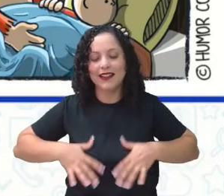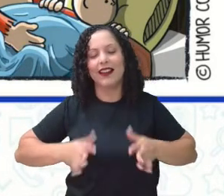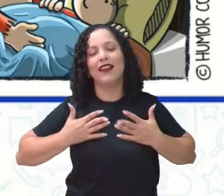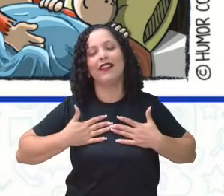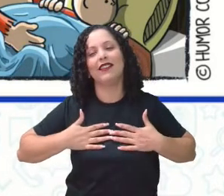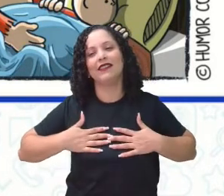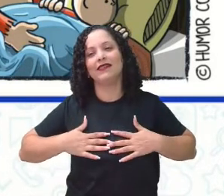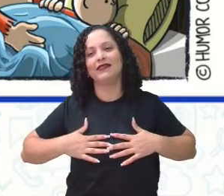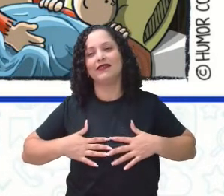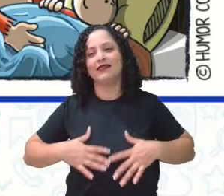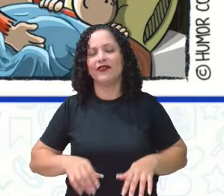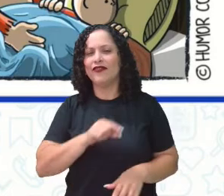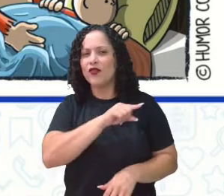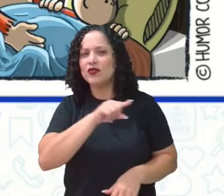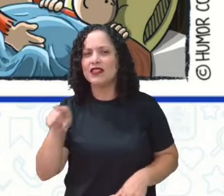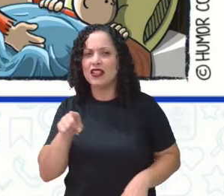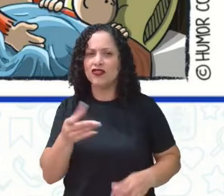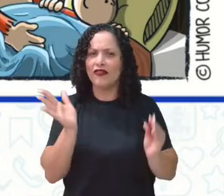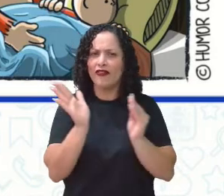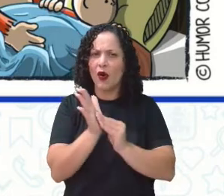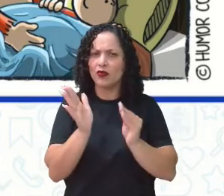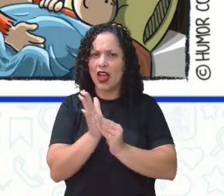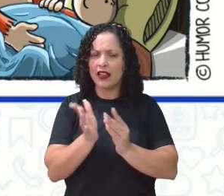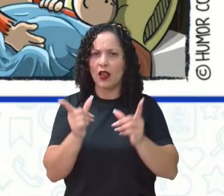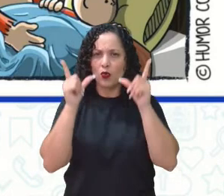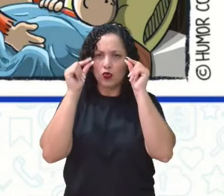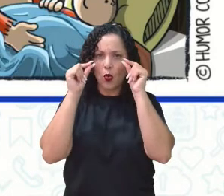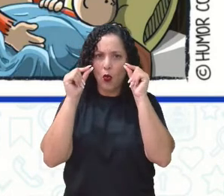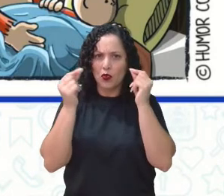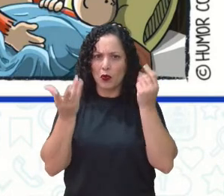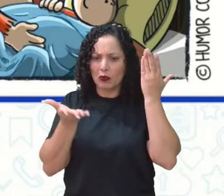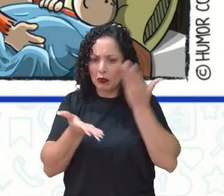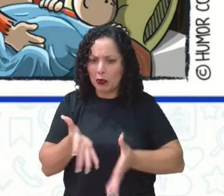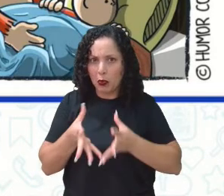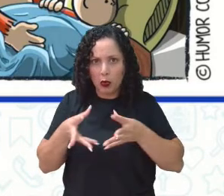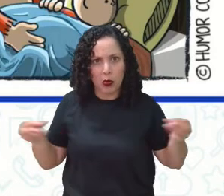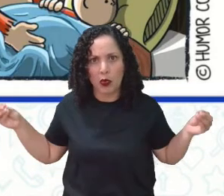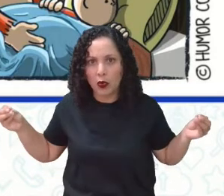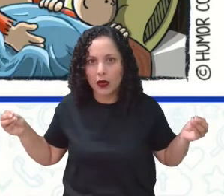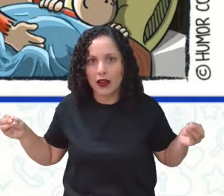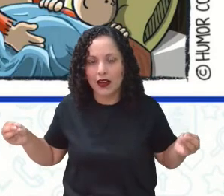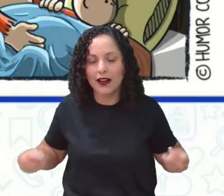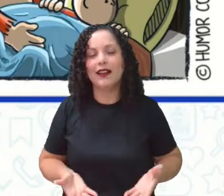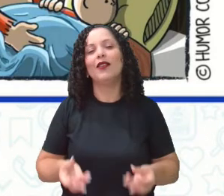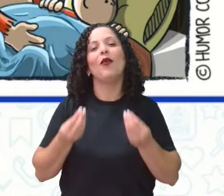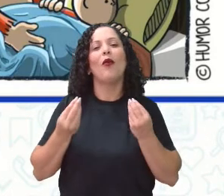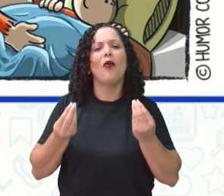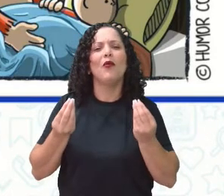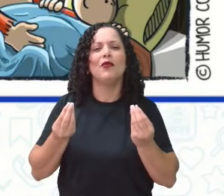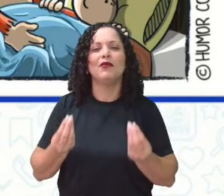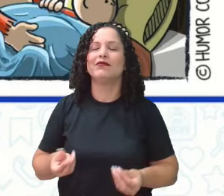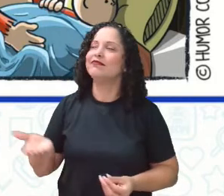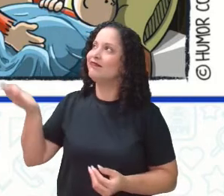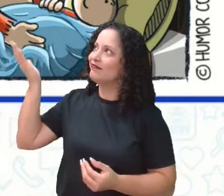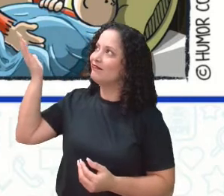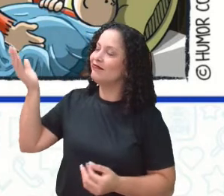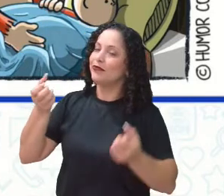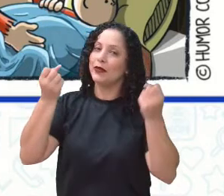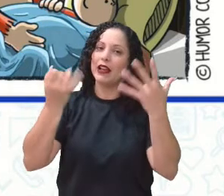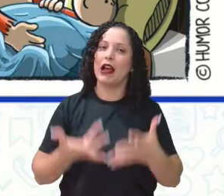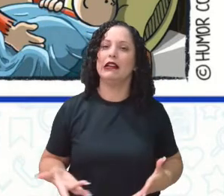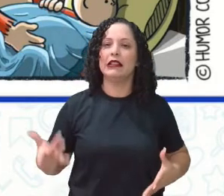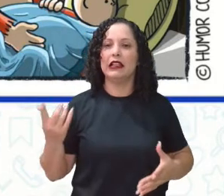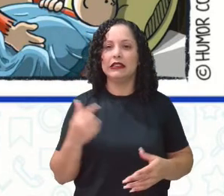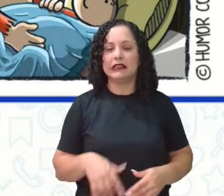insônia? Vocês ficam assim à noite sem dormir? Vamos ver o que essa tirinha fala sobre isso, né? Puxa, tô sem